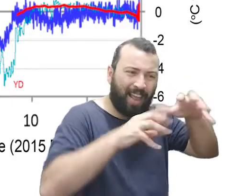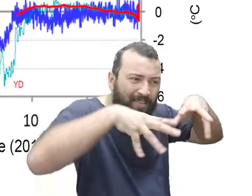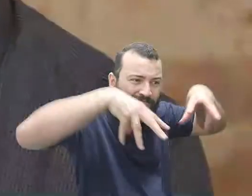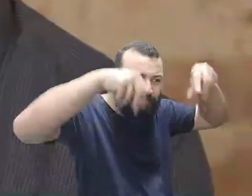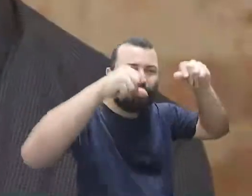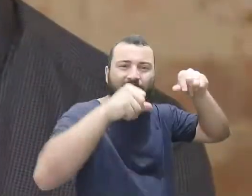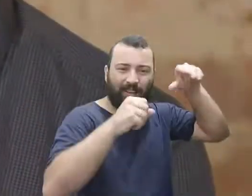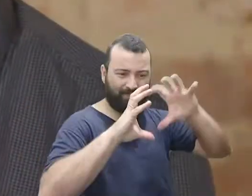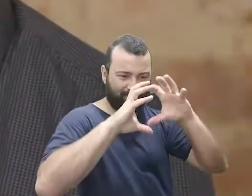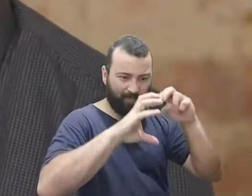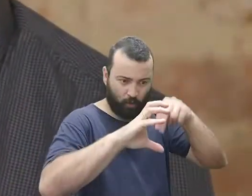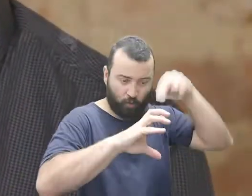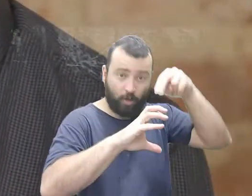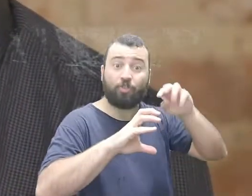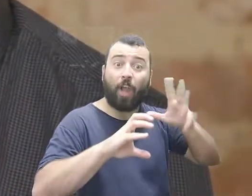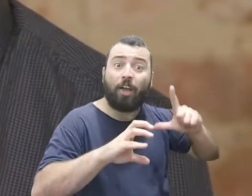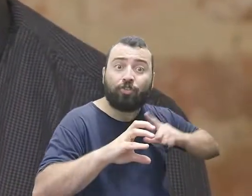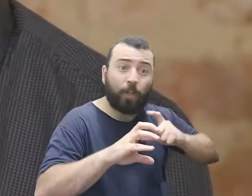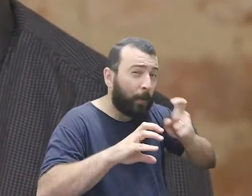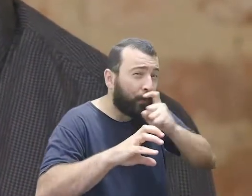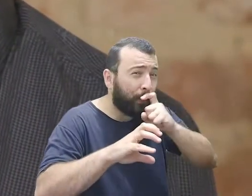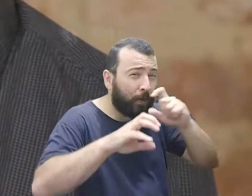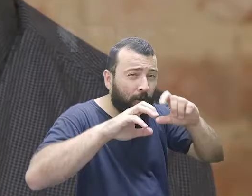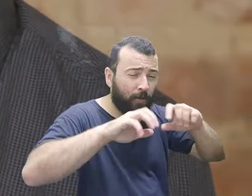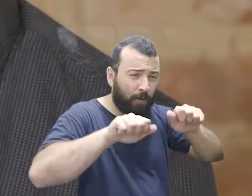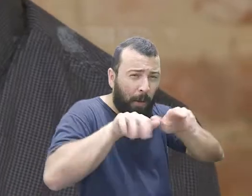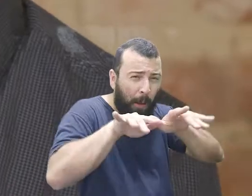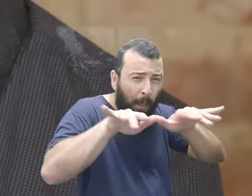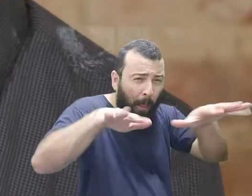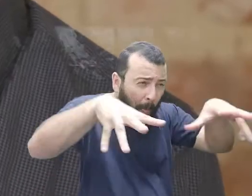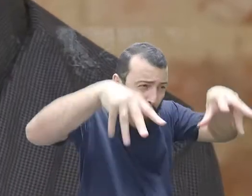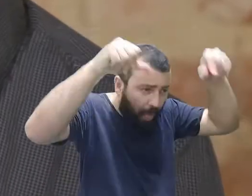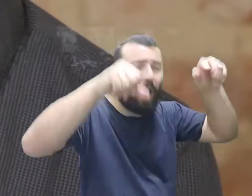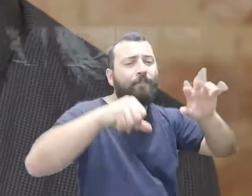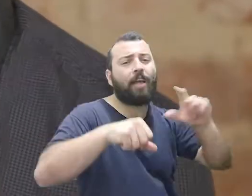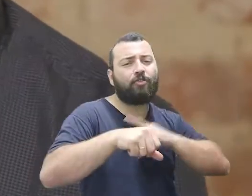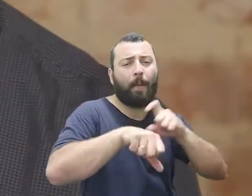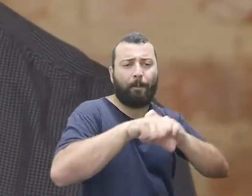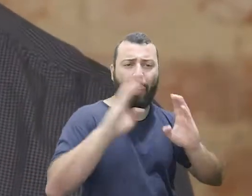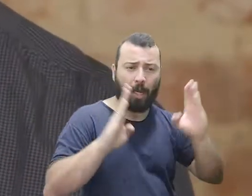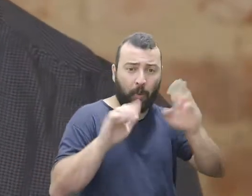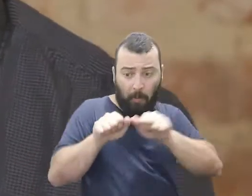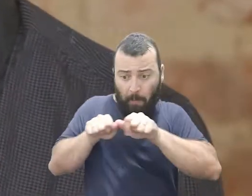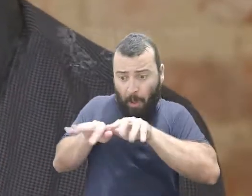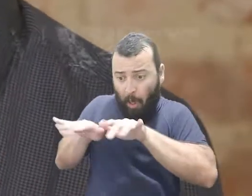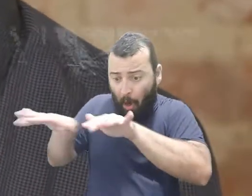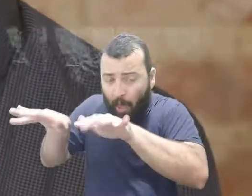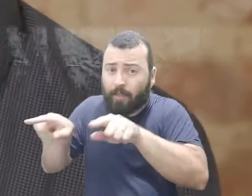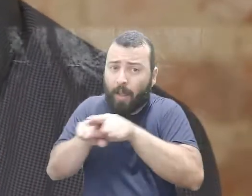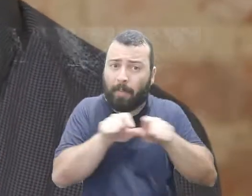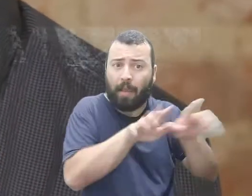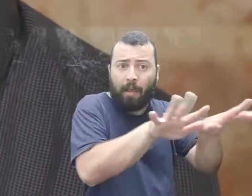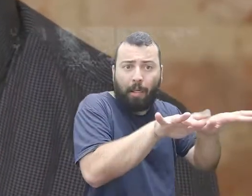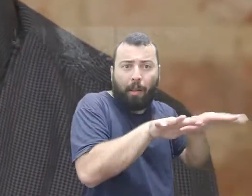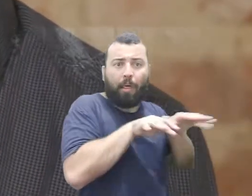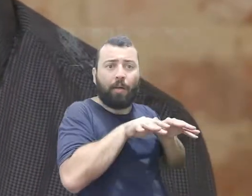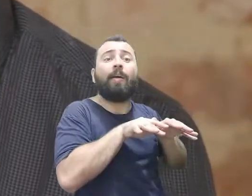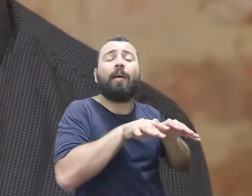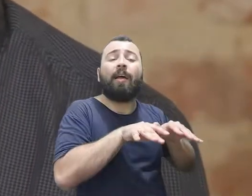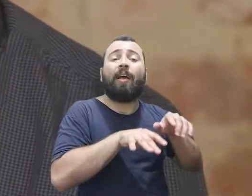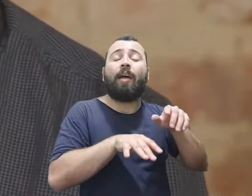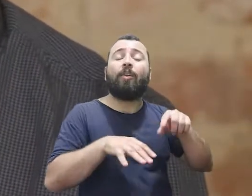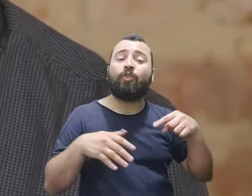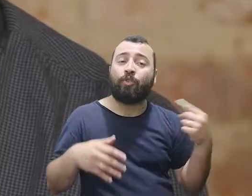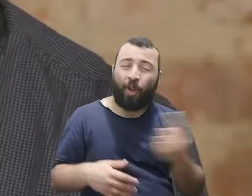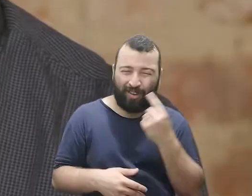hemisfério norte. Uma vez que essas geleiras são estabelecidas, então nós vamos ter períodos de avanço e de recuo dessas geleiras, e assim